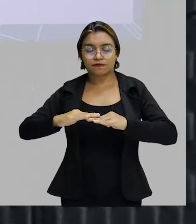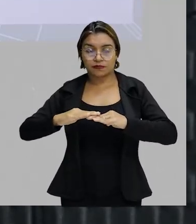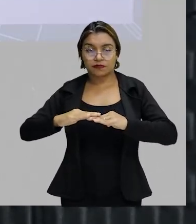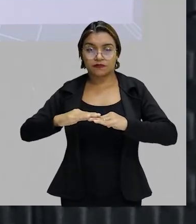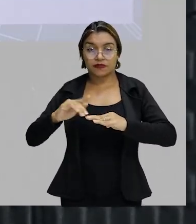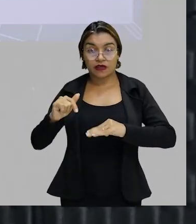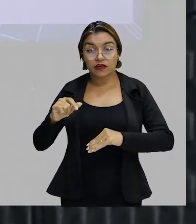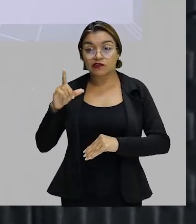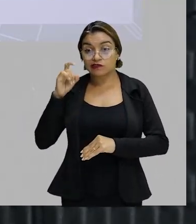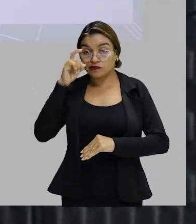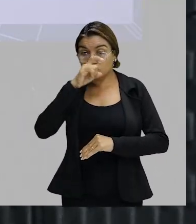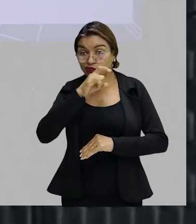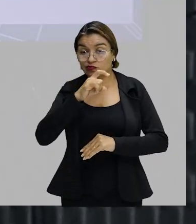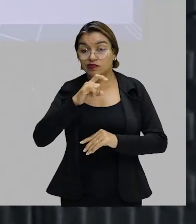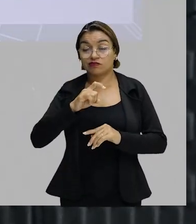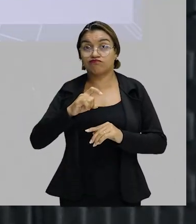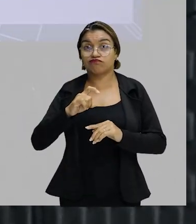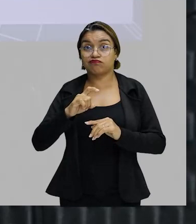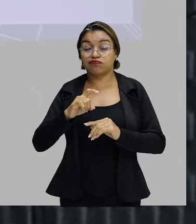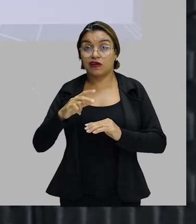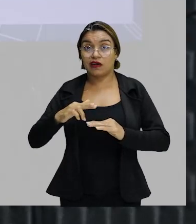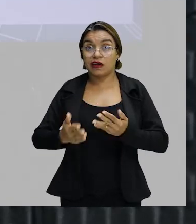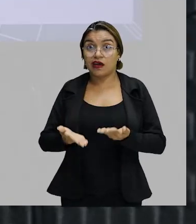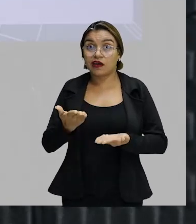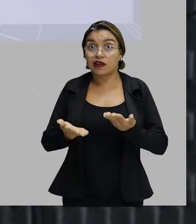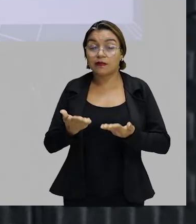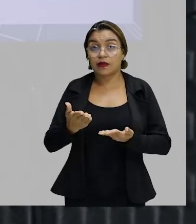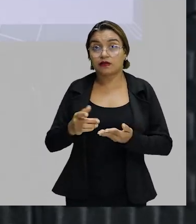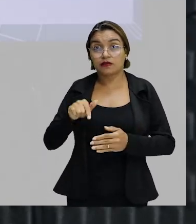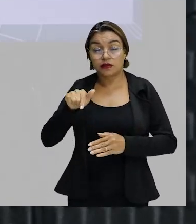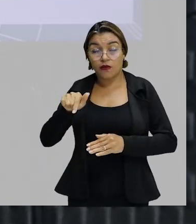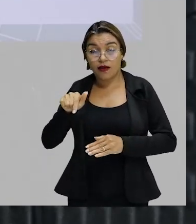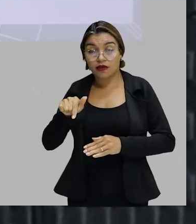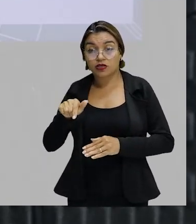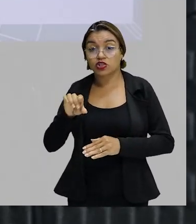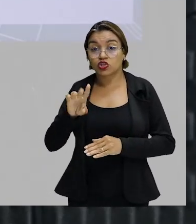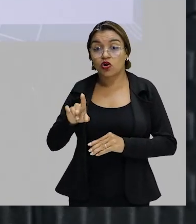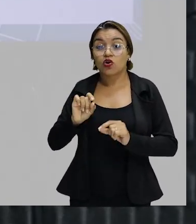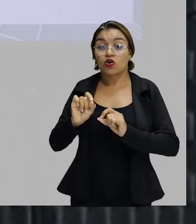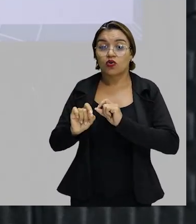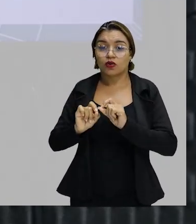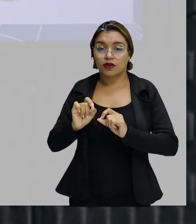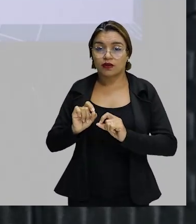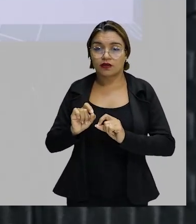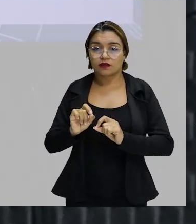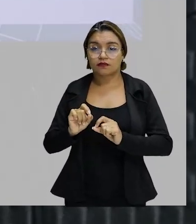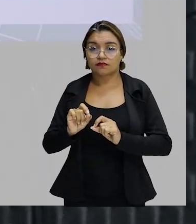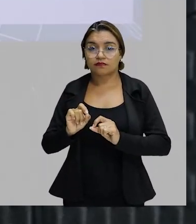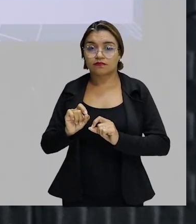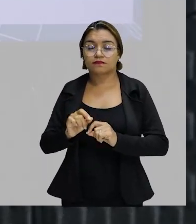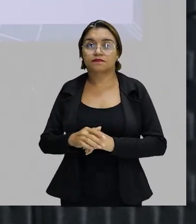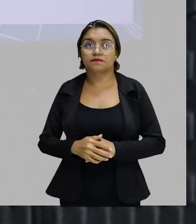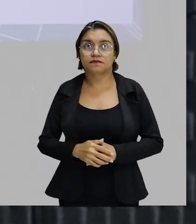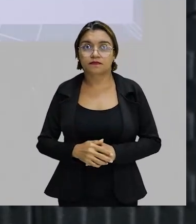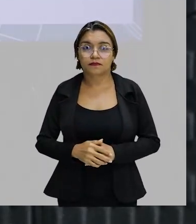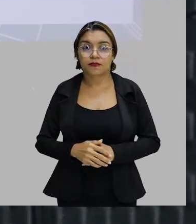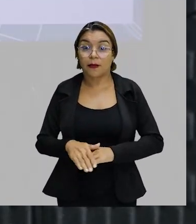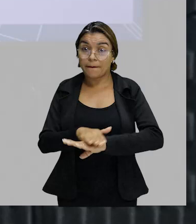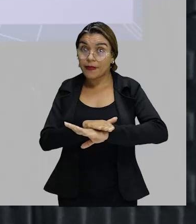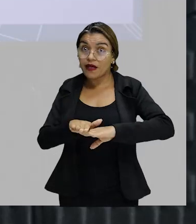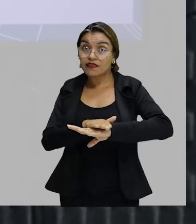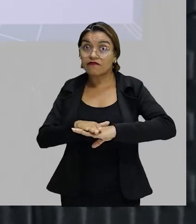Atleta manter-se equilibrado no trampolim Então esse tipo de saída aqui é equilíbrio é exclusivo de quem da